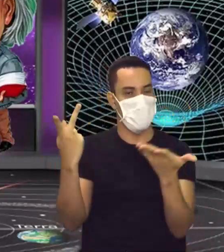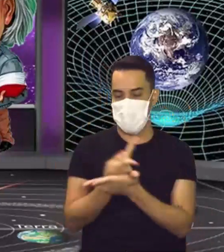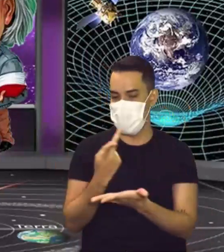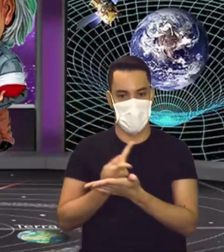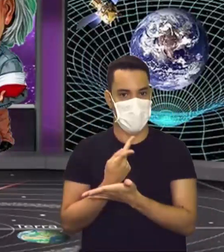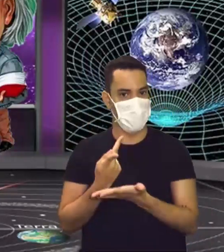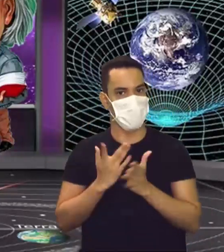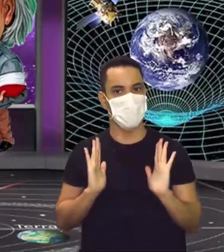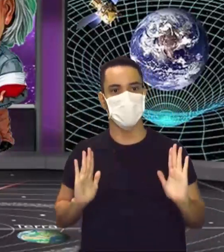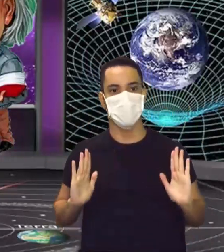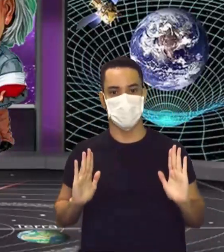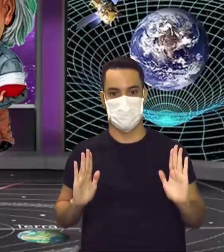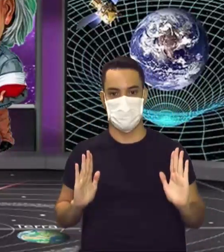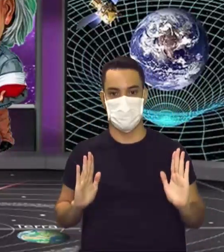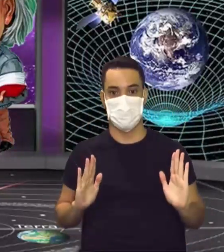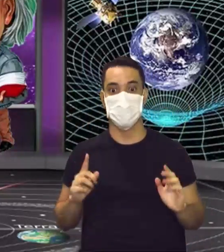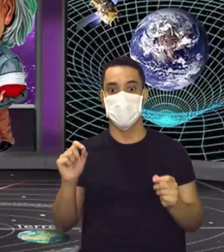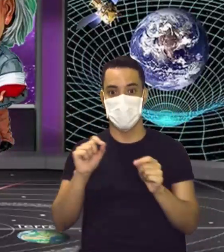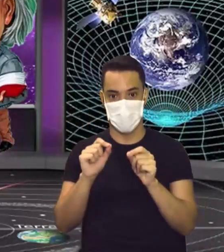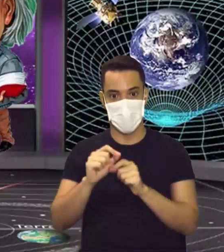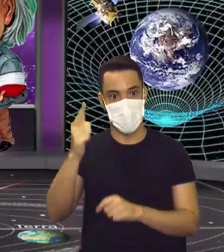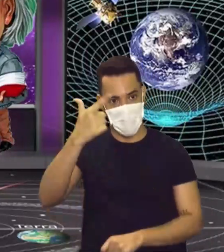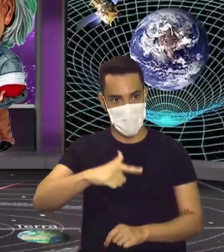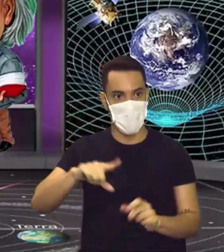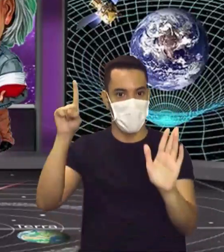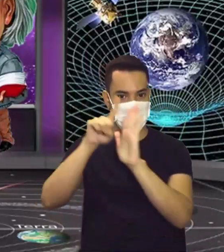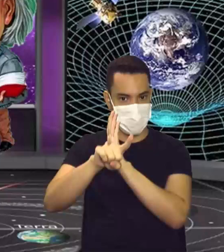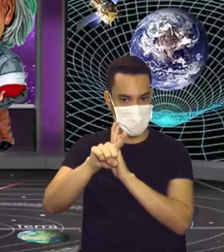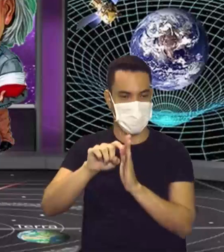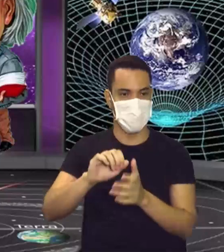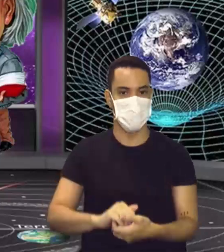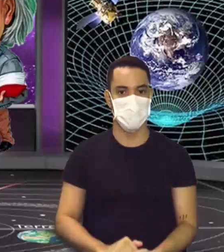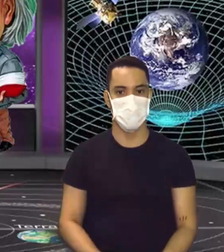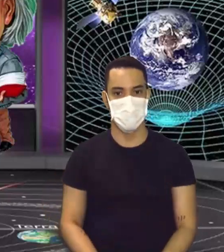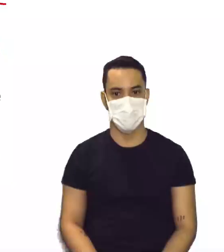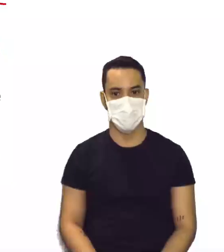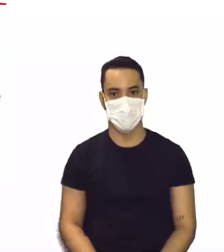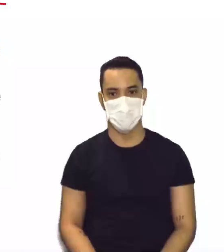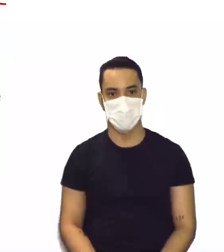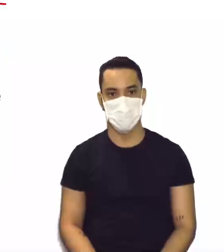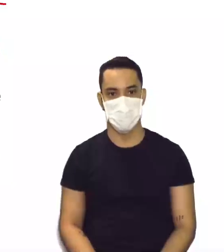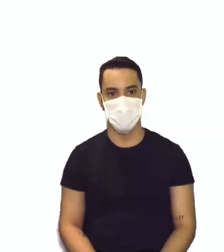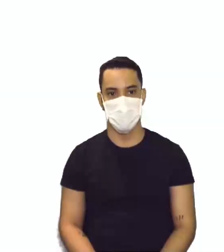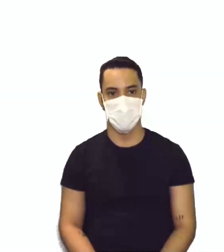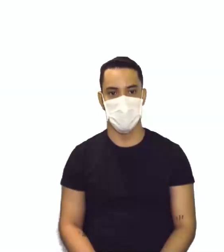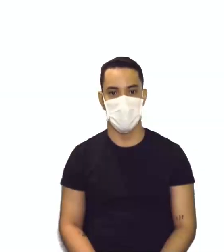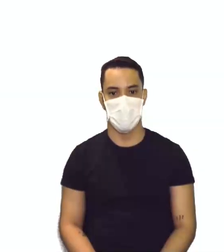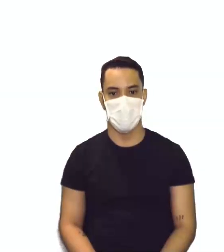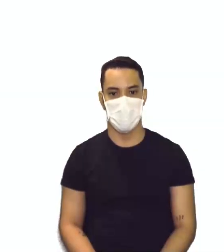errado, ok? Vamos fazer mais uma questão, pessoal? Olha só.